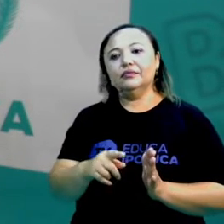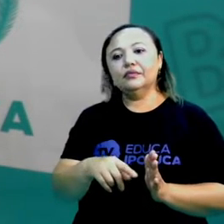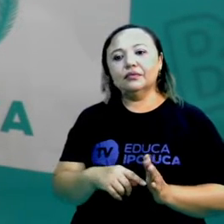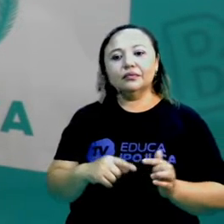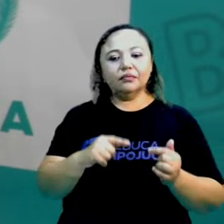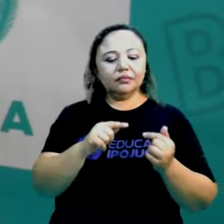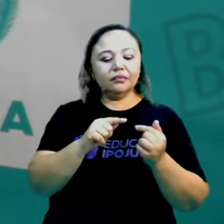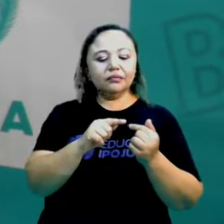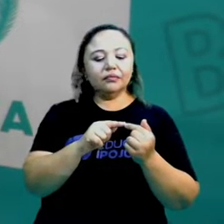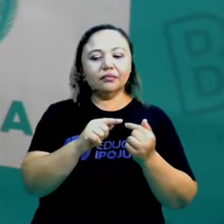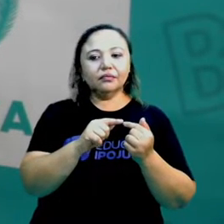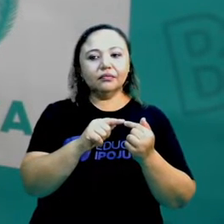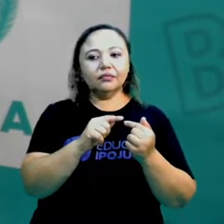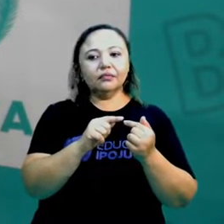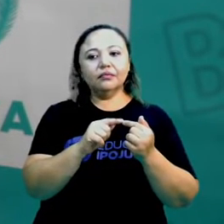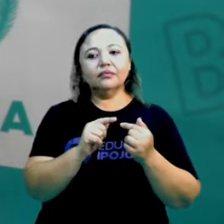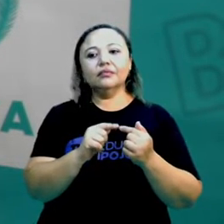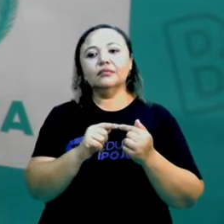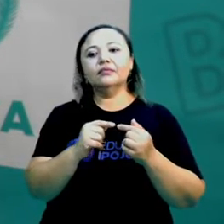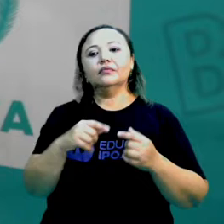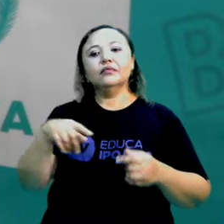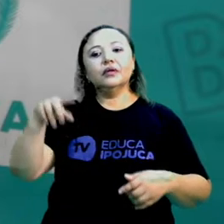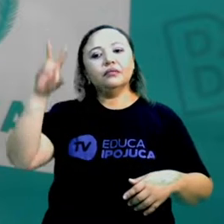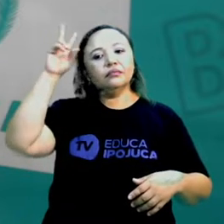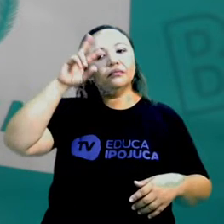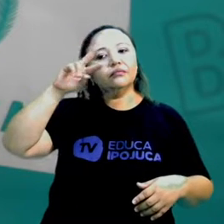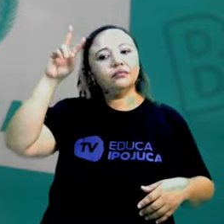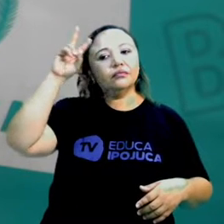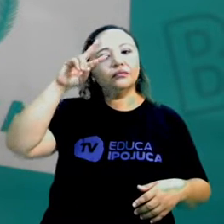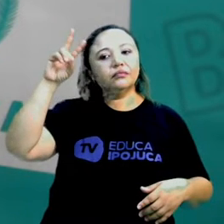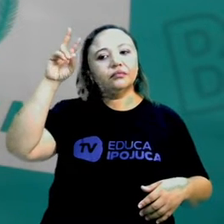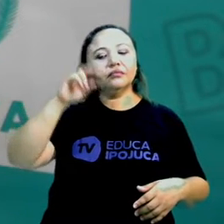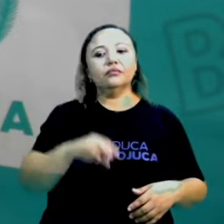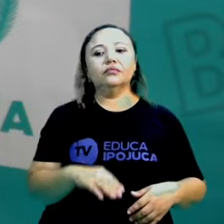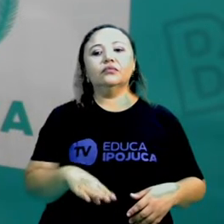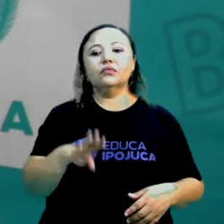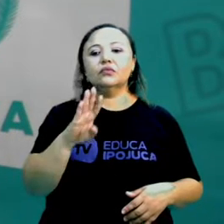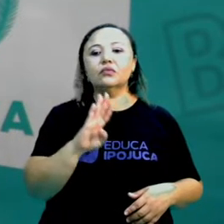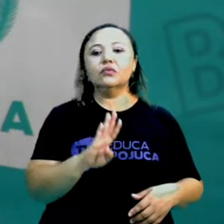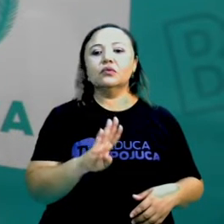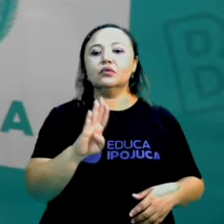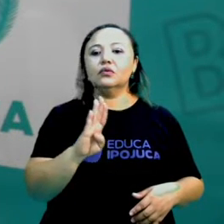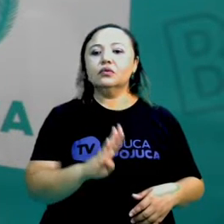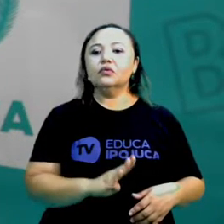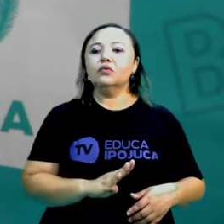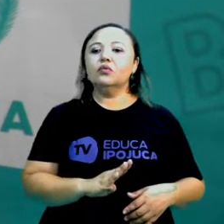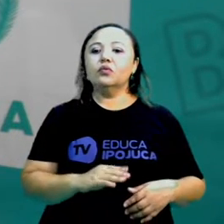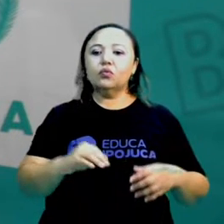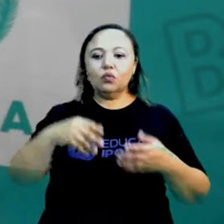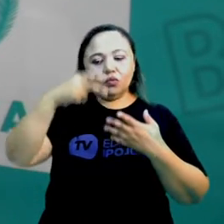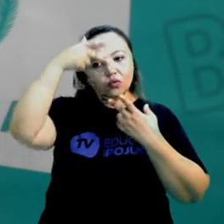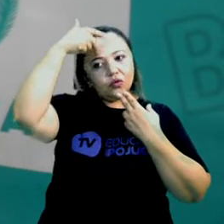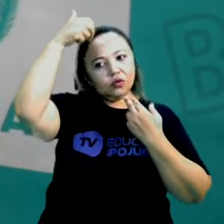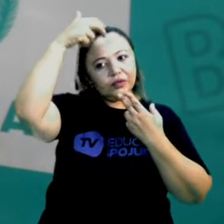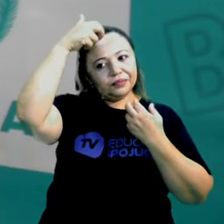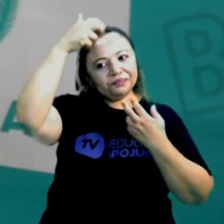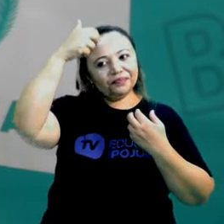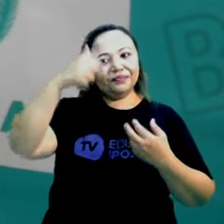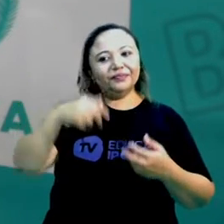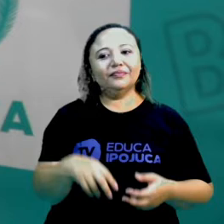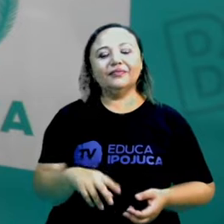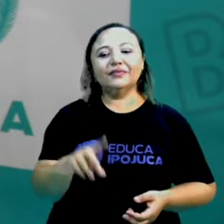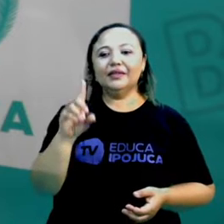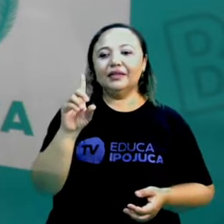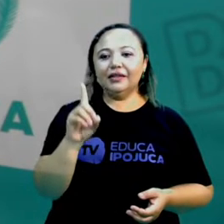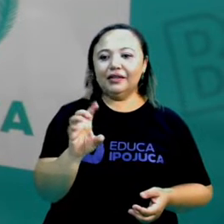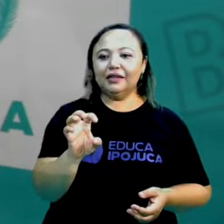ele retrata, né, relata a história de um bode chamado Deodato. Observe que